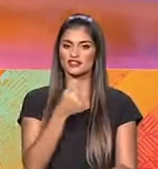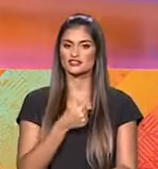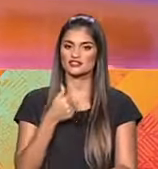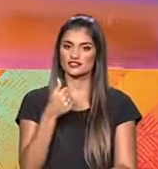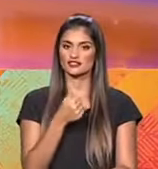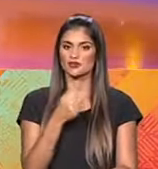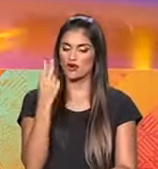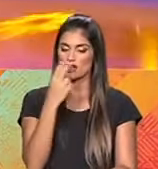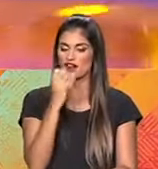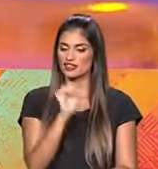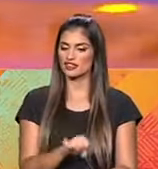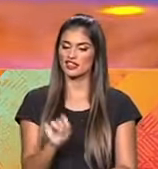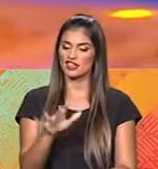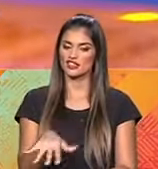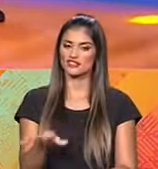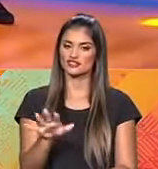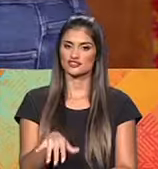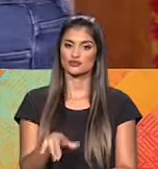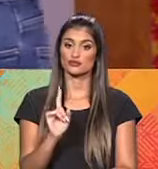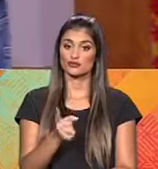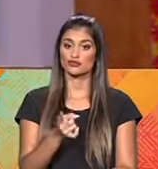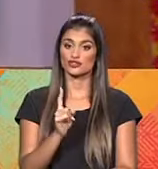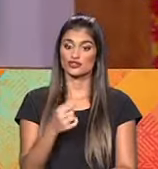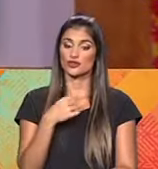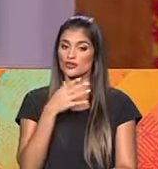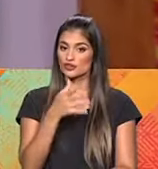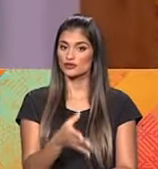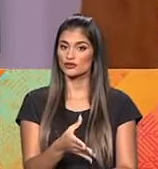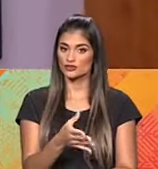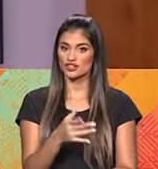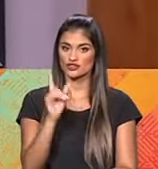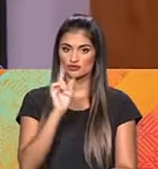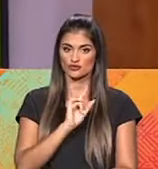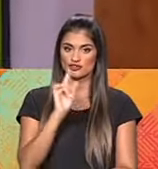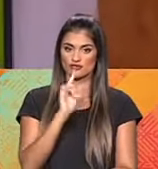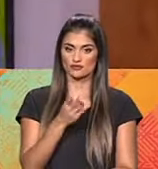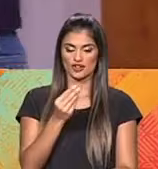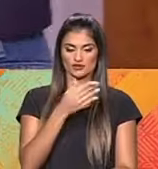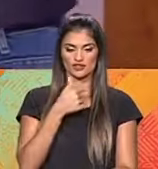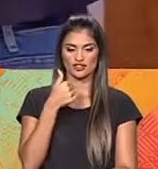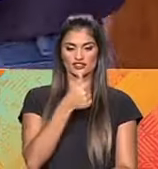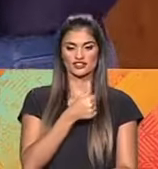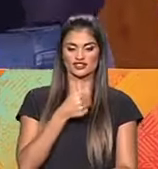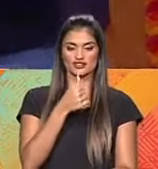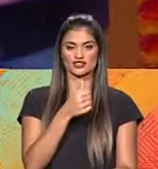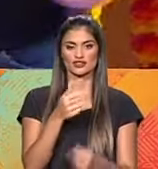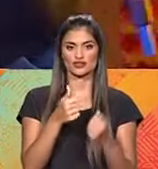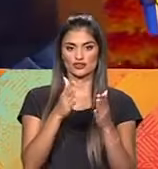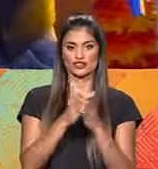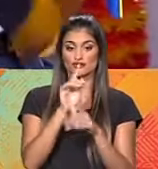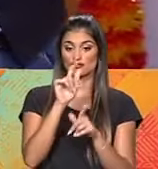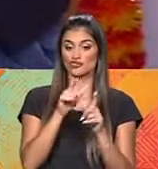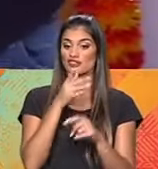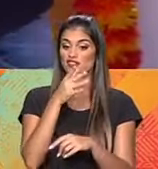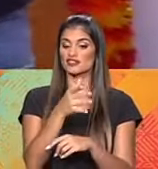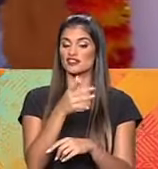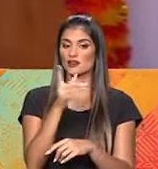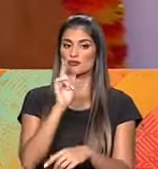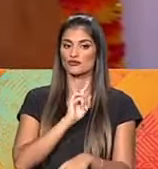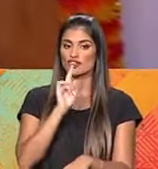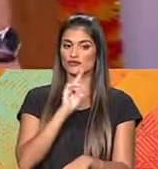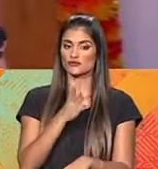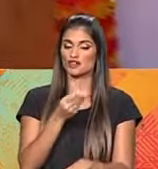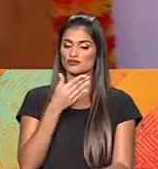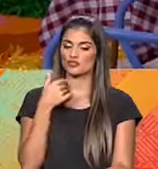no seu olhar. Por isso eu digo, as mulheres estão mais bonitas. E todos dizem, as mulheres estão